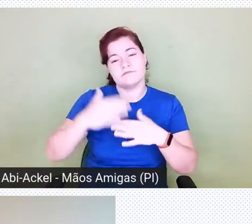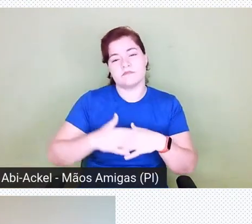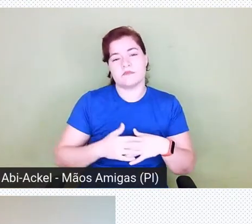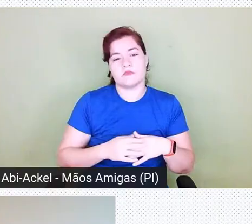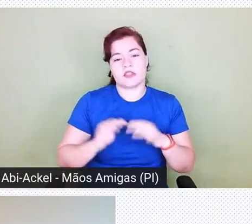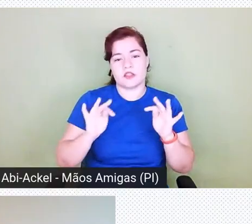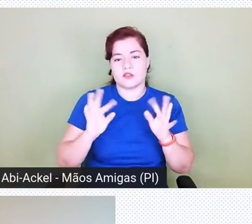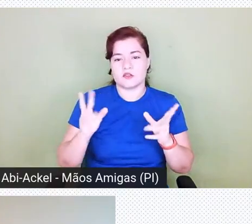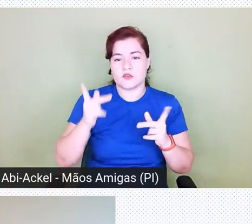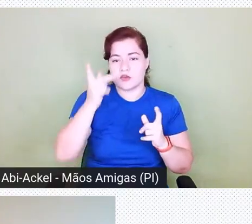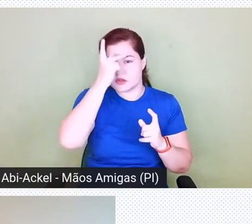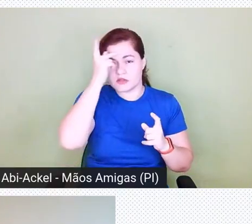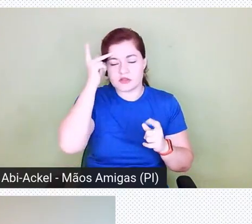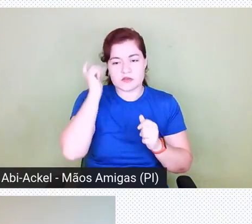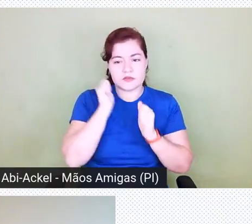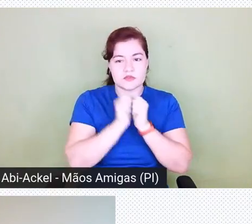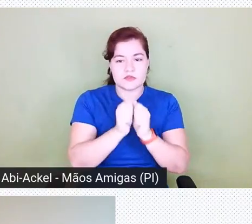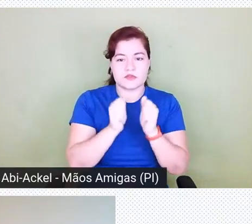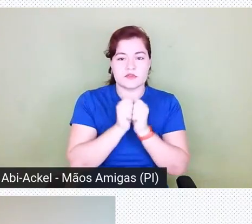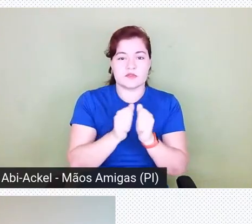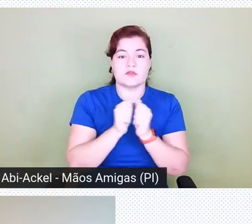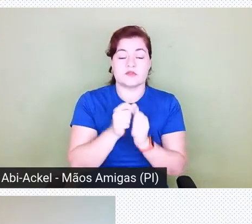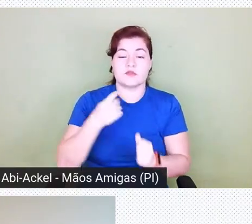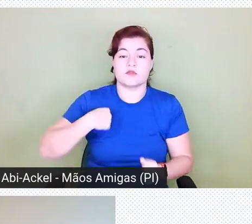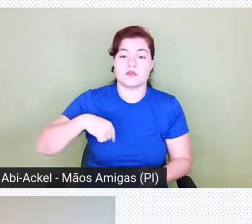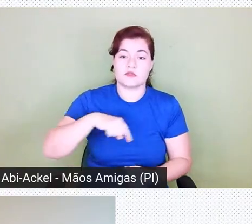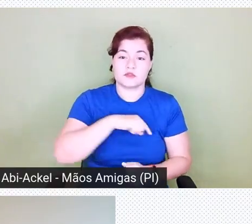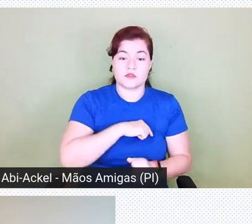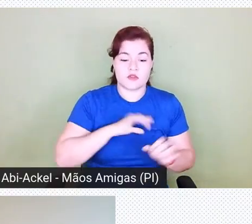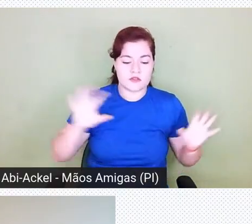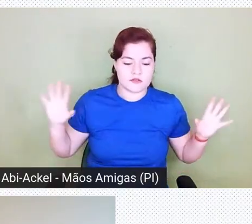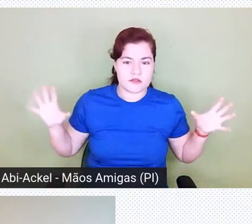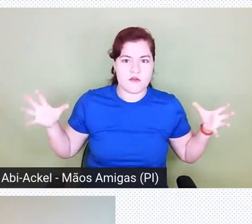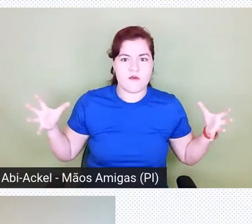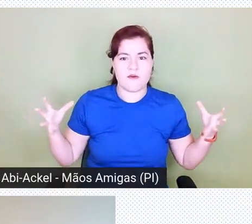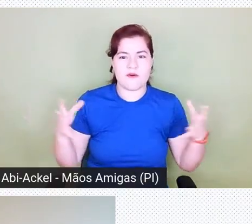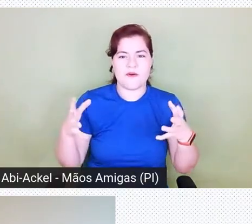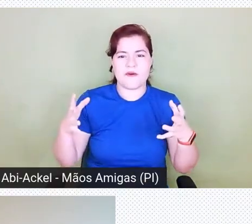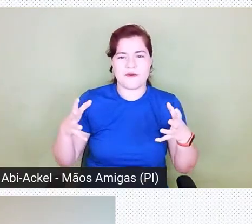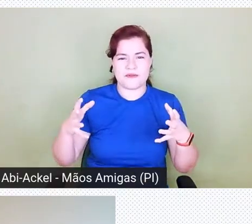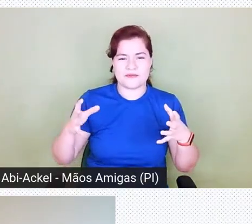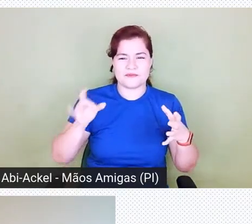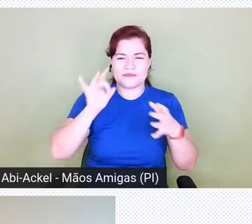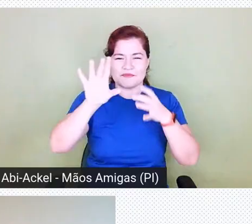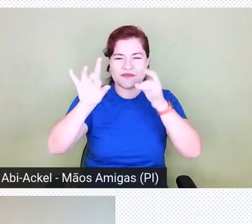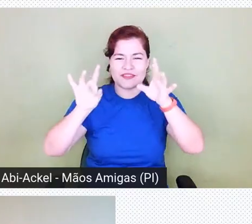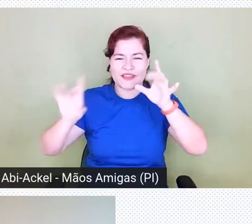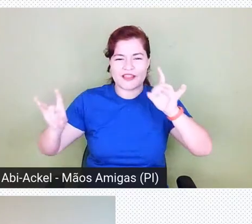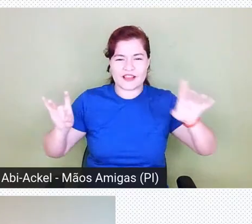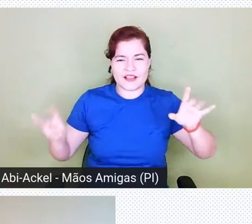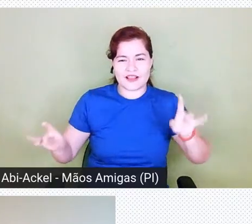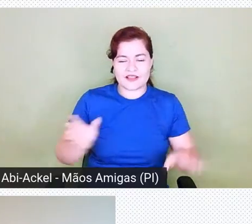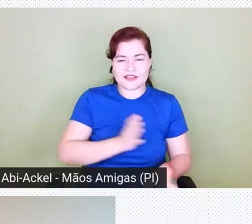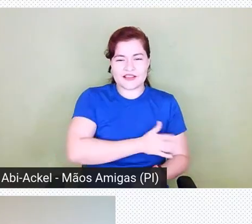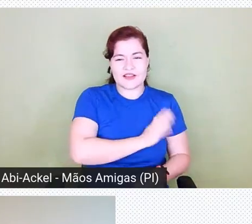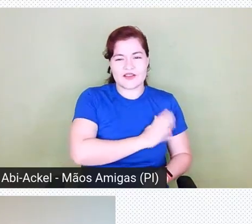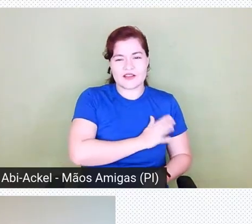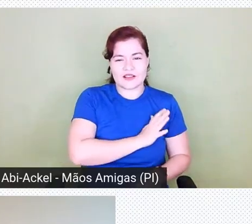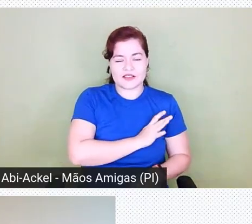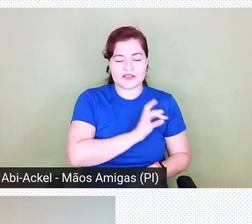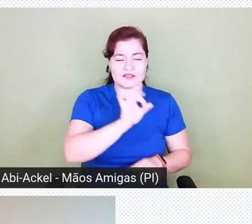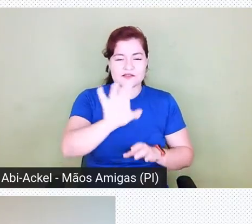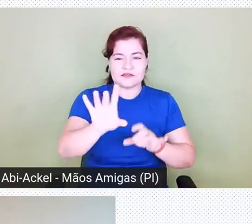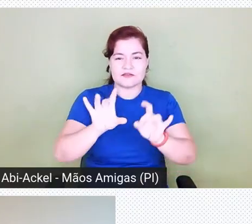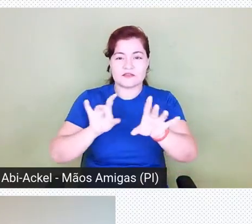acompanharam. Nós formamos uma egrégora, cada coraçãozinho de vocês de cada um de vocês, em